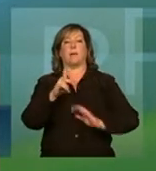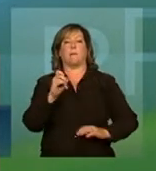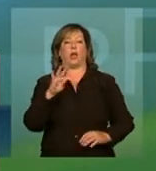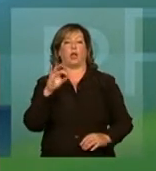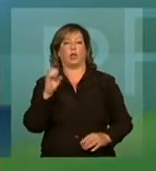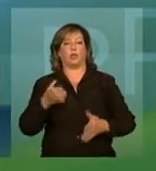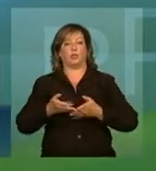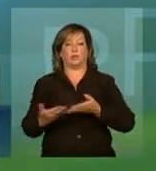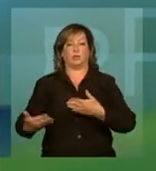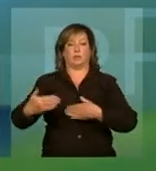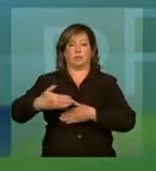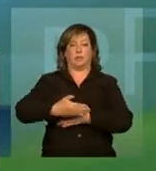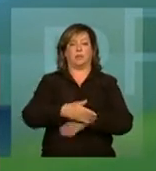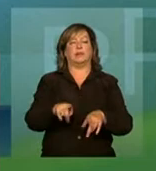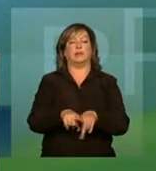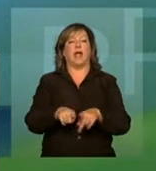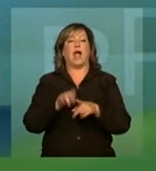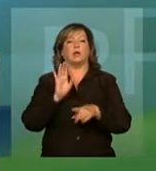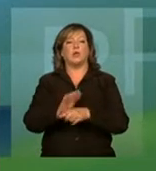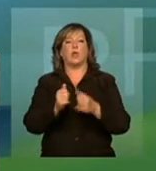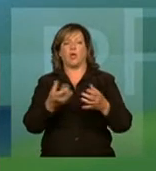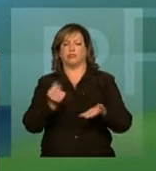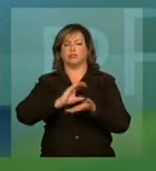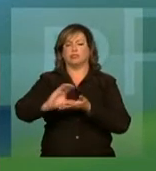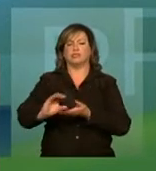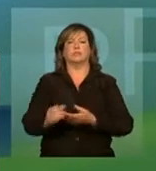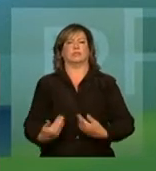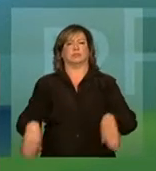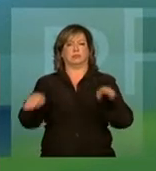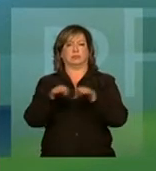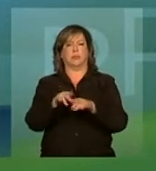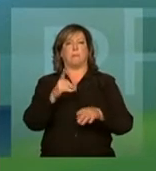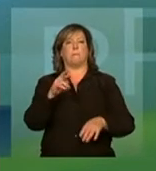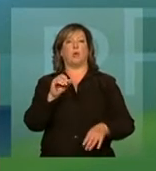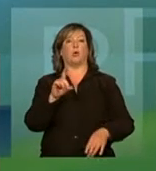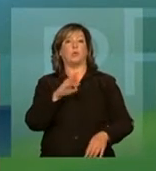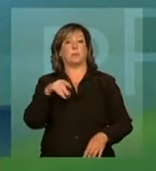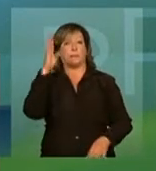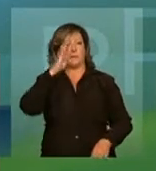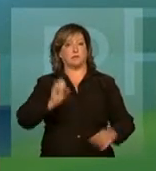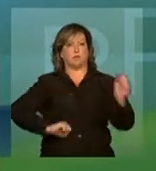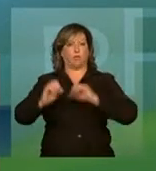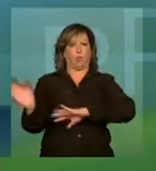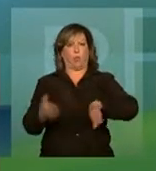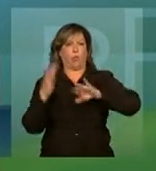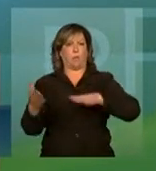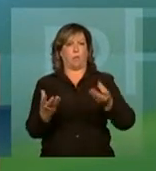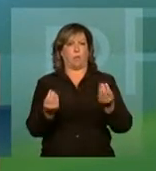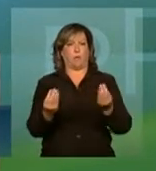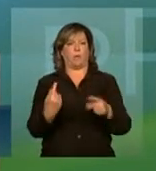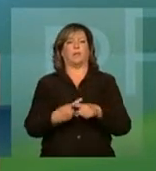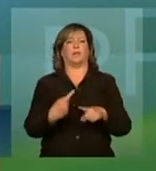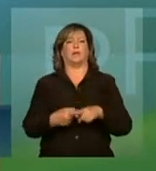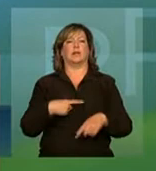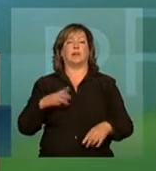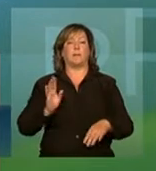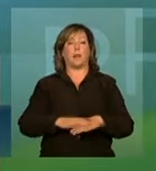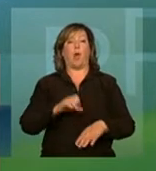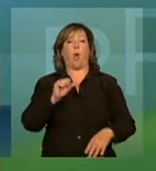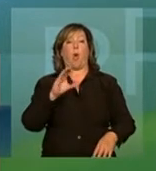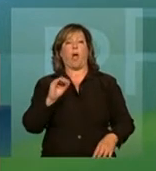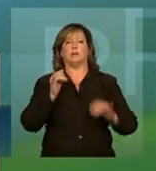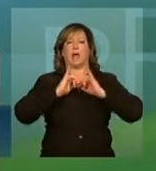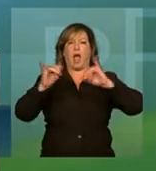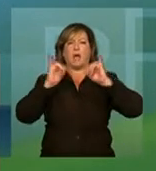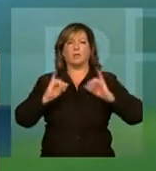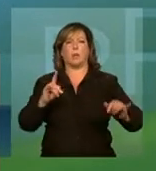abertura a novos investimentos, promovendo a competitividade da produção brasileira. Já foram mais de 80 anúncios públicos